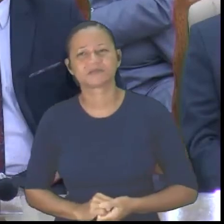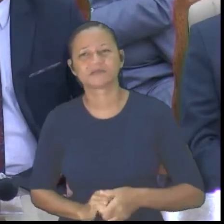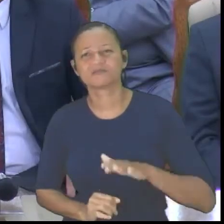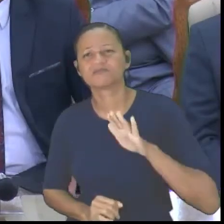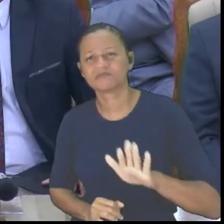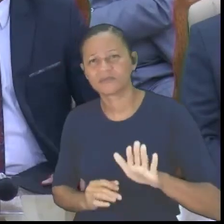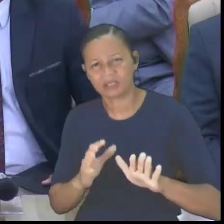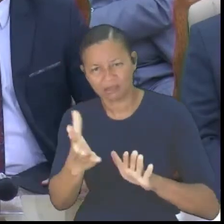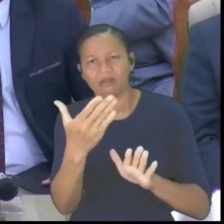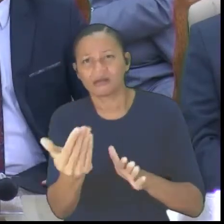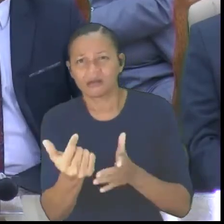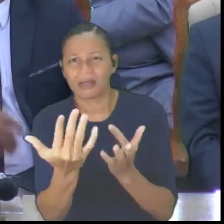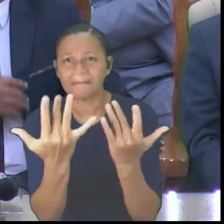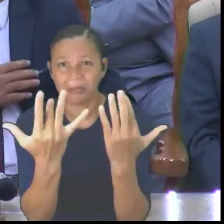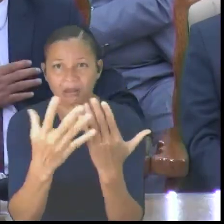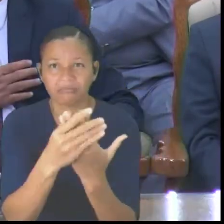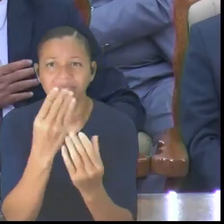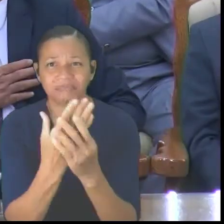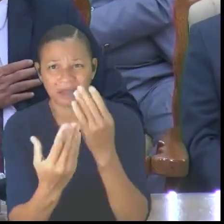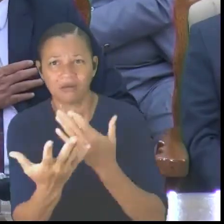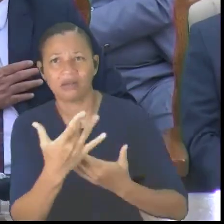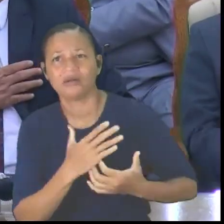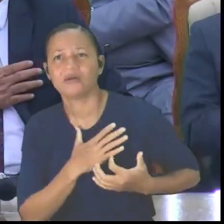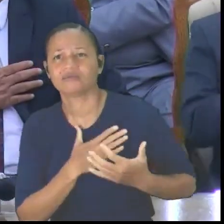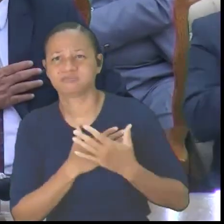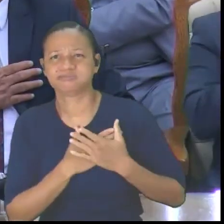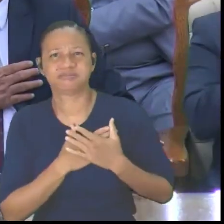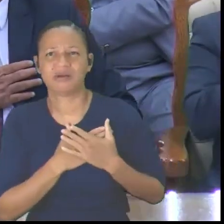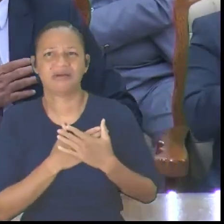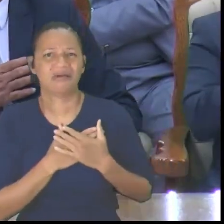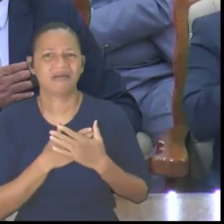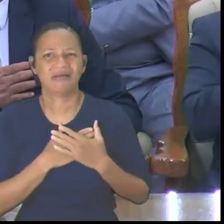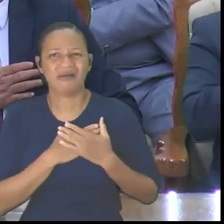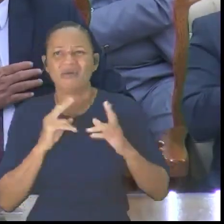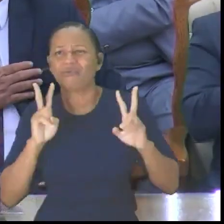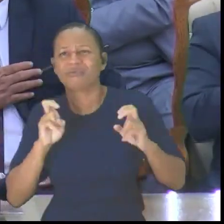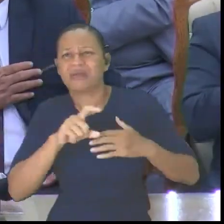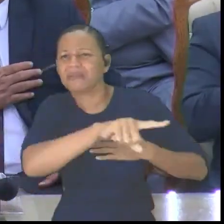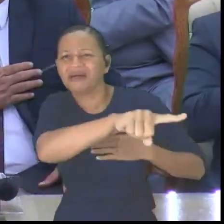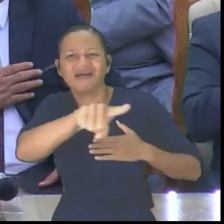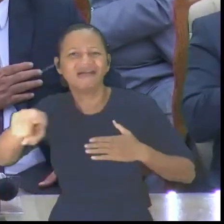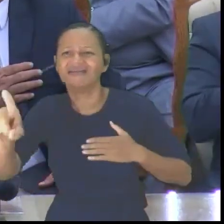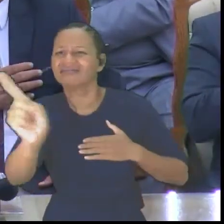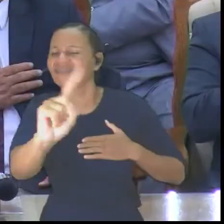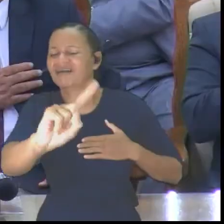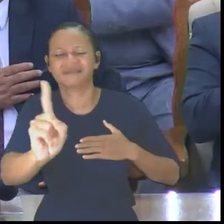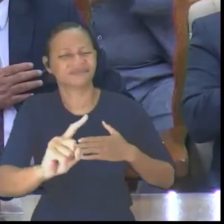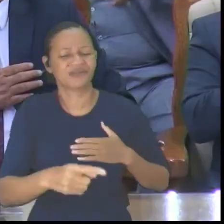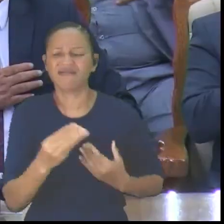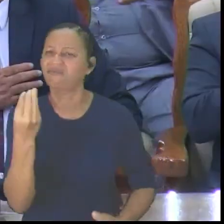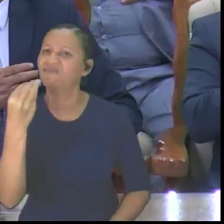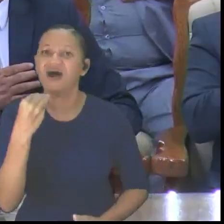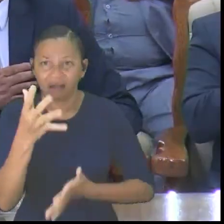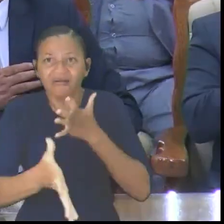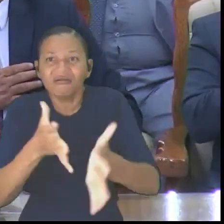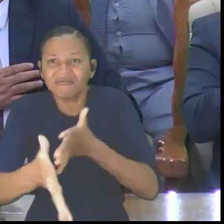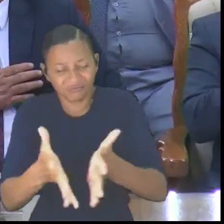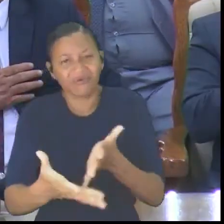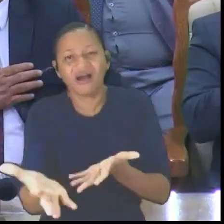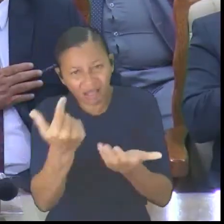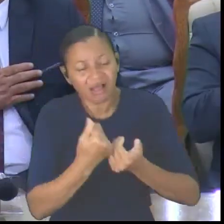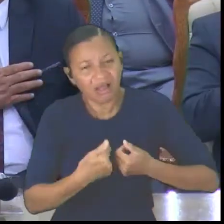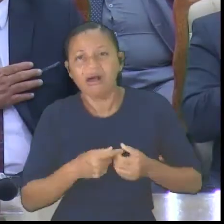Coloque a mão no seu coração aqui, assim, ó, e diga comigo: não é sobre eles. Não, desse jeito está muito fraco. Diga: não é